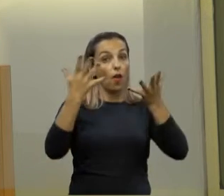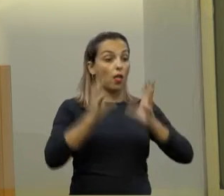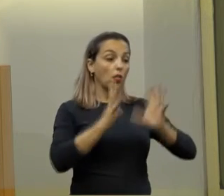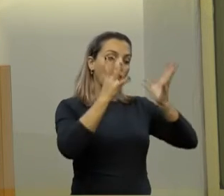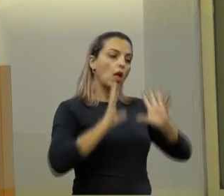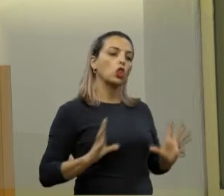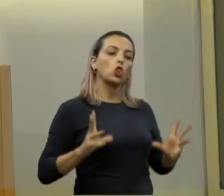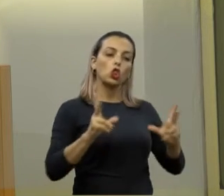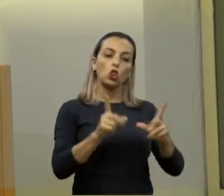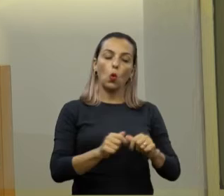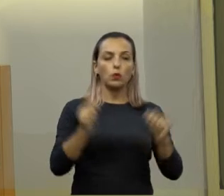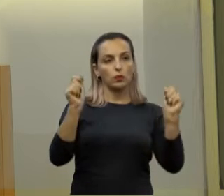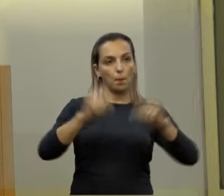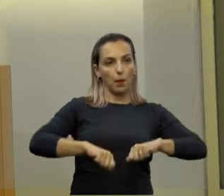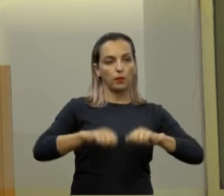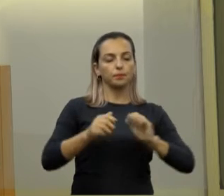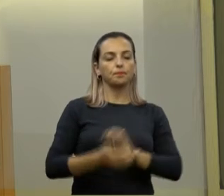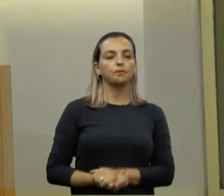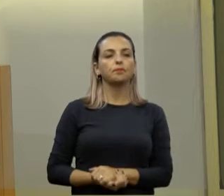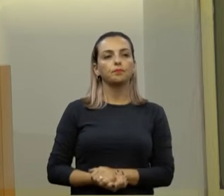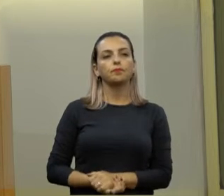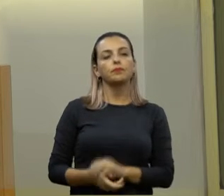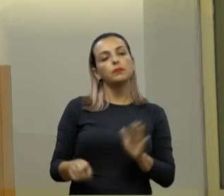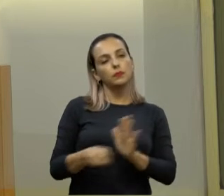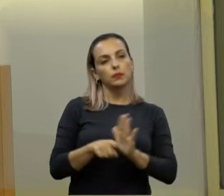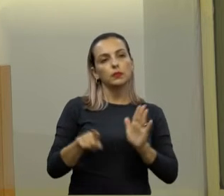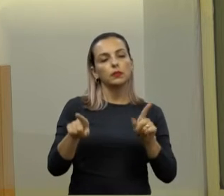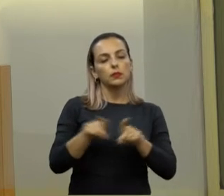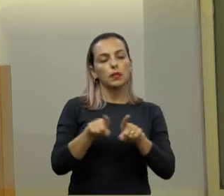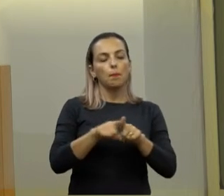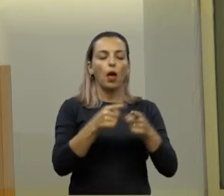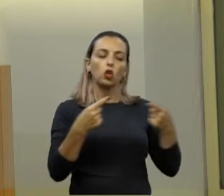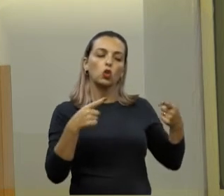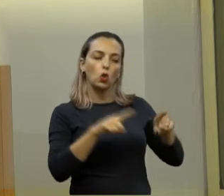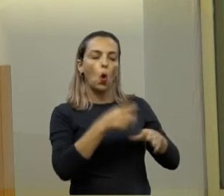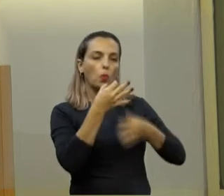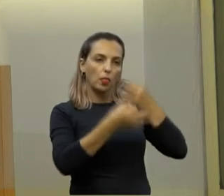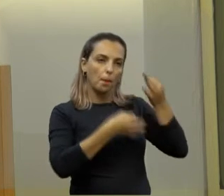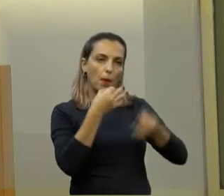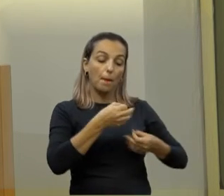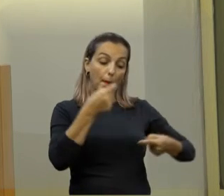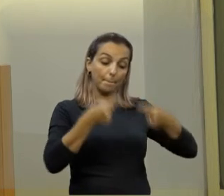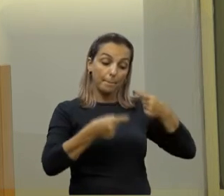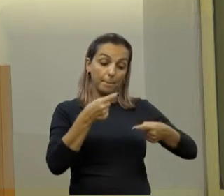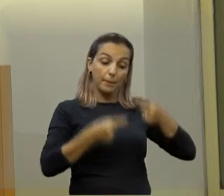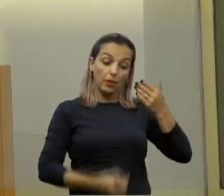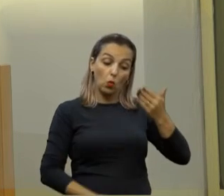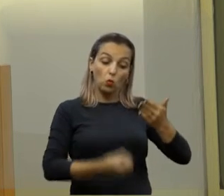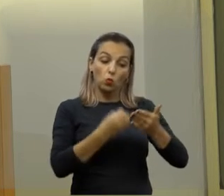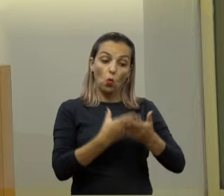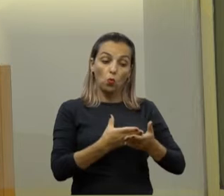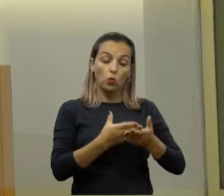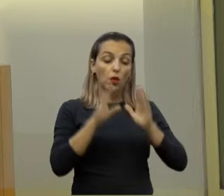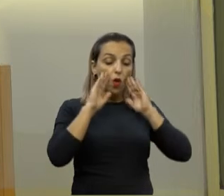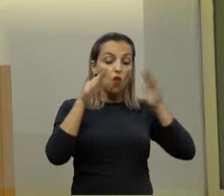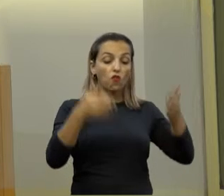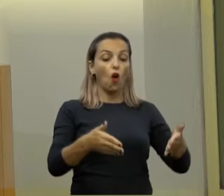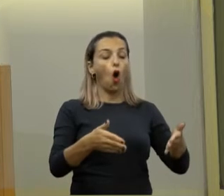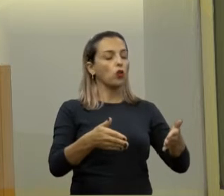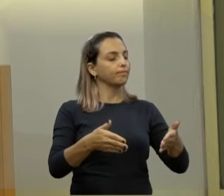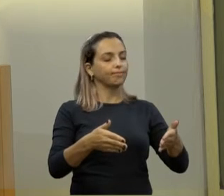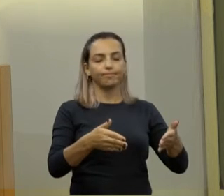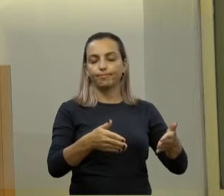e deu o contrário também de alguns argumentos essa política não cria Privilégio para ninguém tá